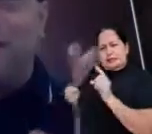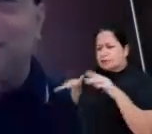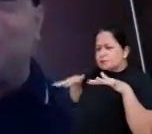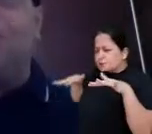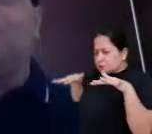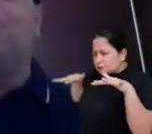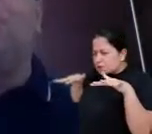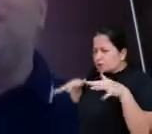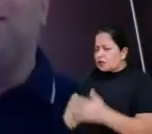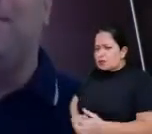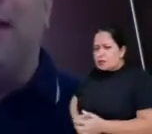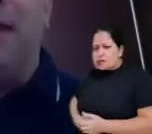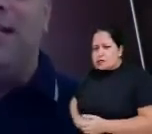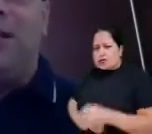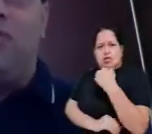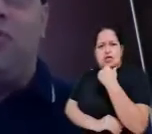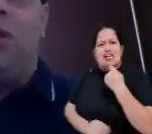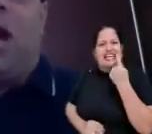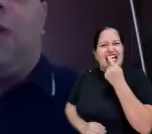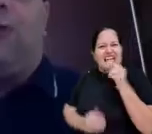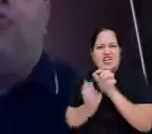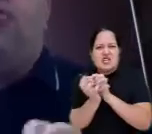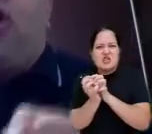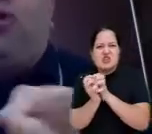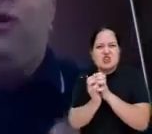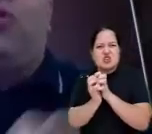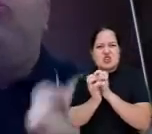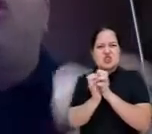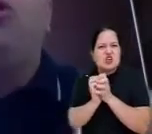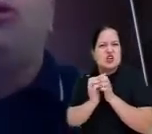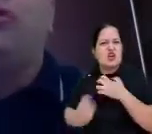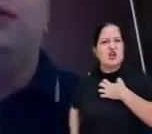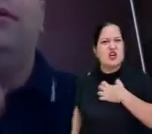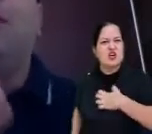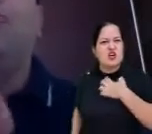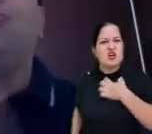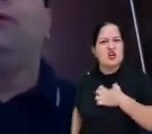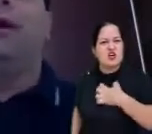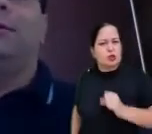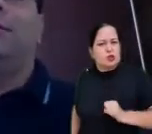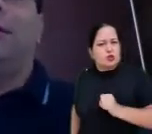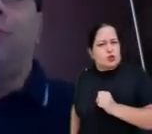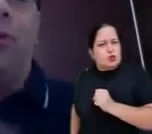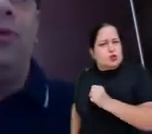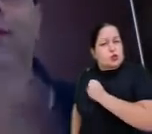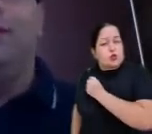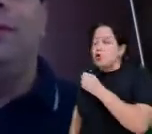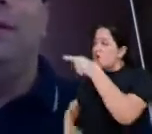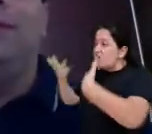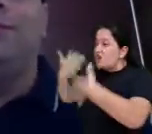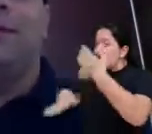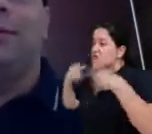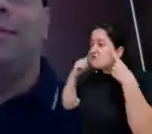dentes. Essa é a expressão bíblica. Eles estavam com raiva, com ódio, e com ódio ninguém ouve nada. Com ódio